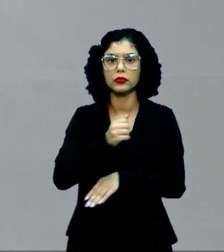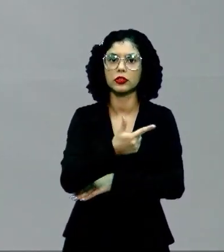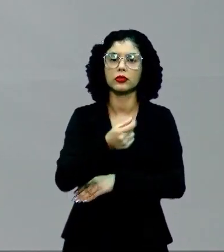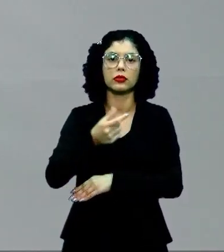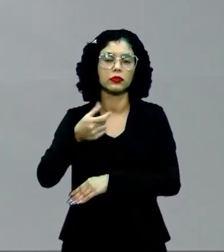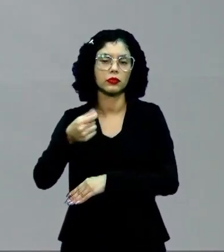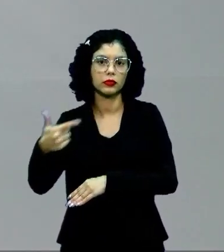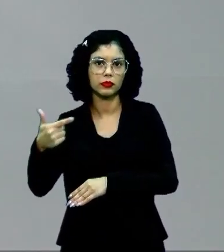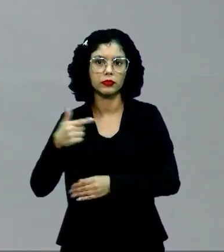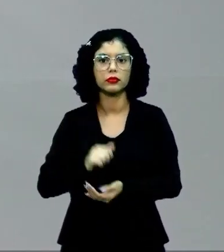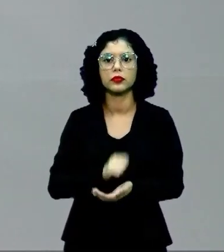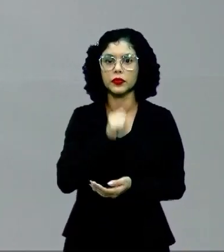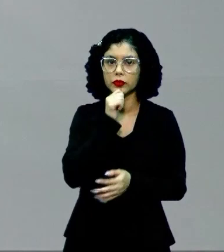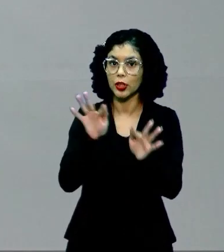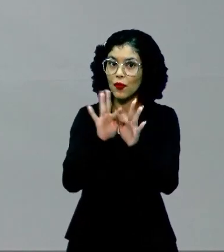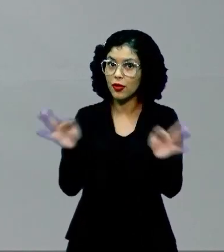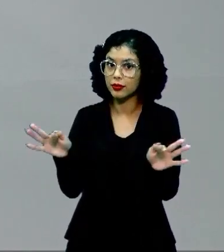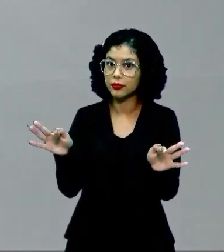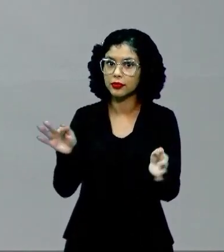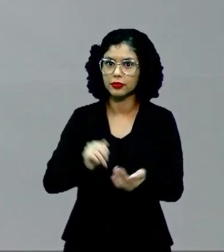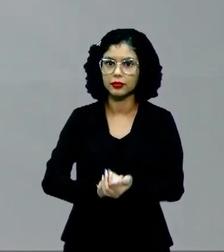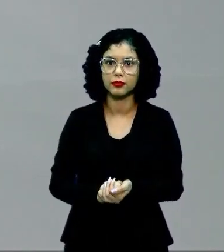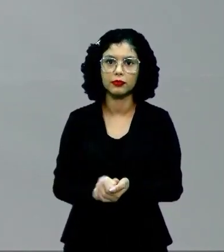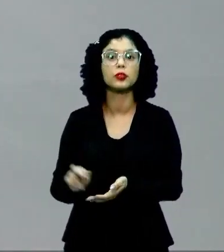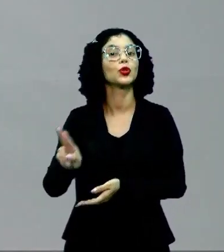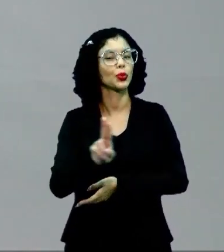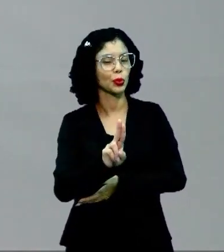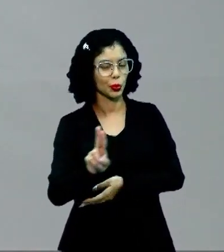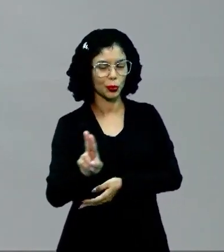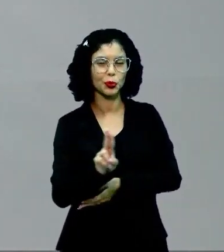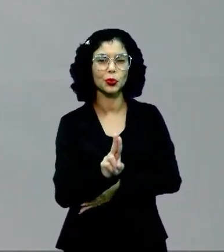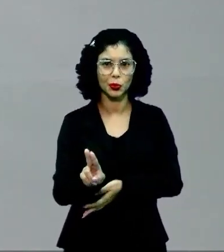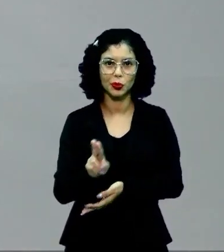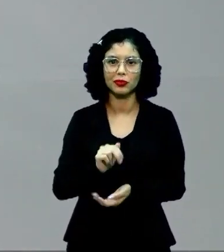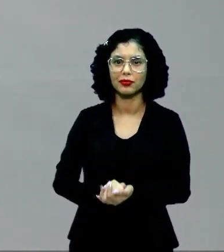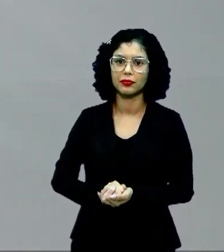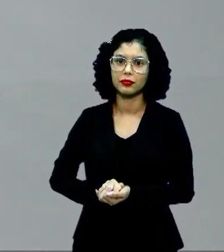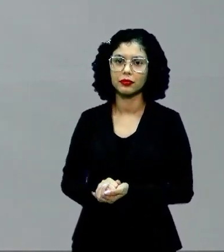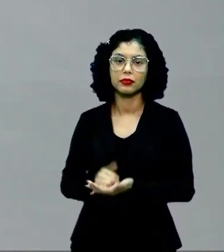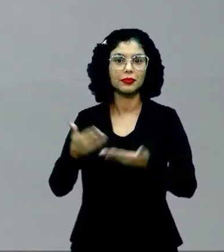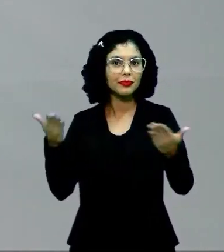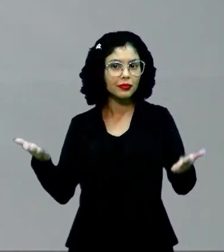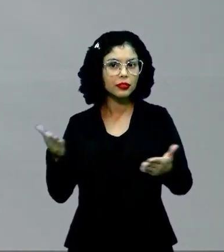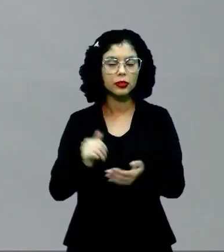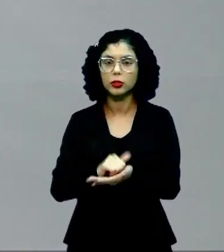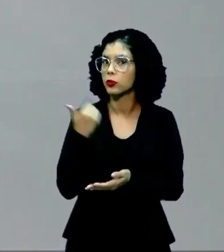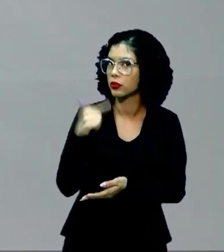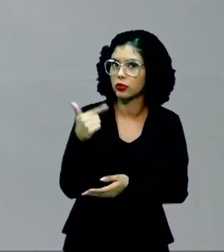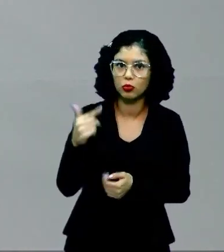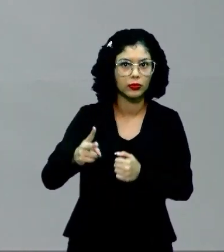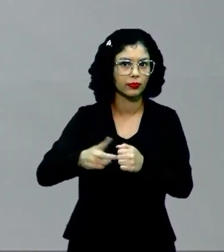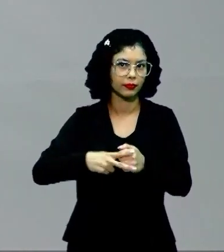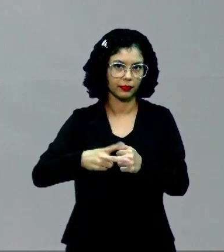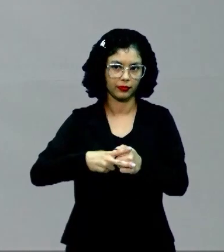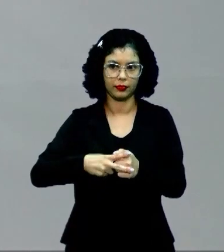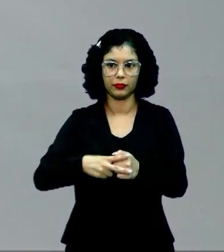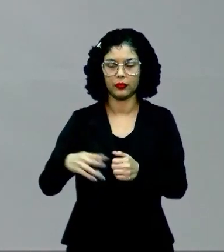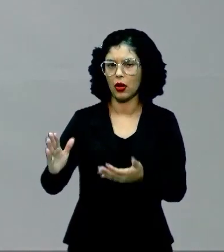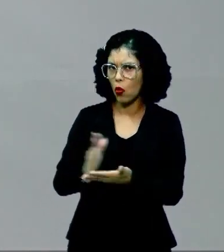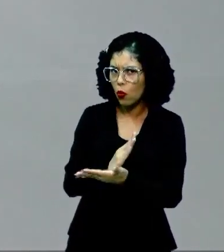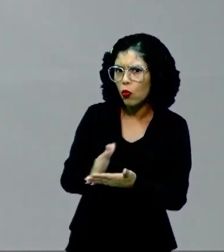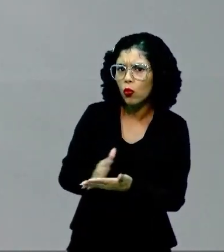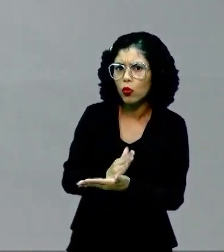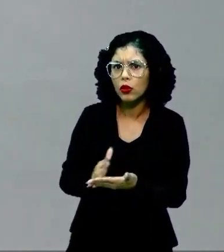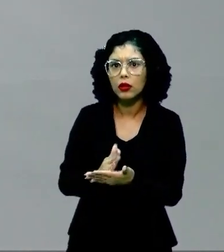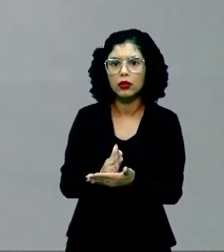2022, nós tivemos uma frase nominal, né? Você acertou, nominal. Não tinha verbo, então era